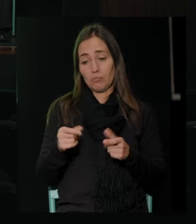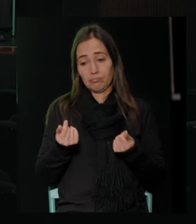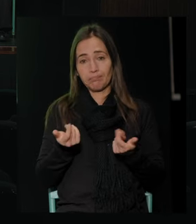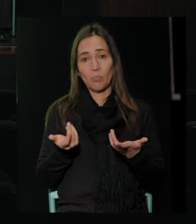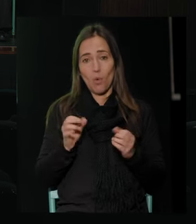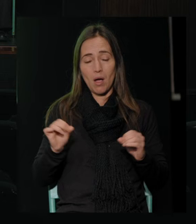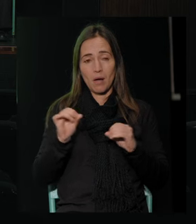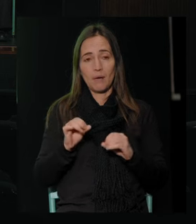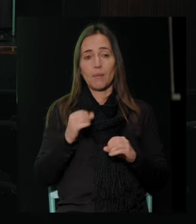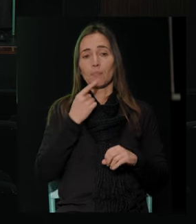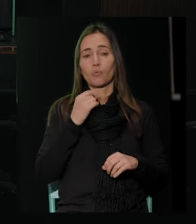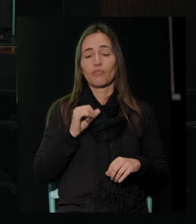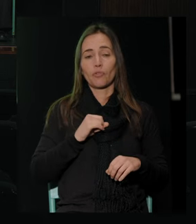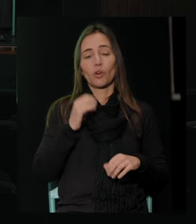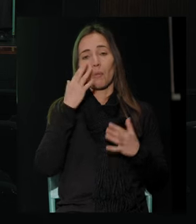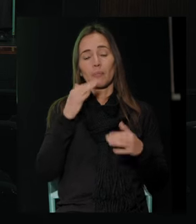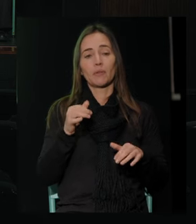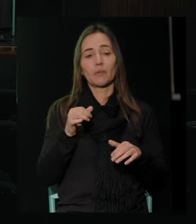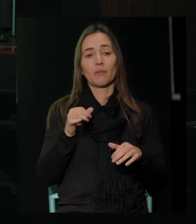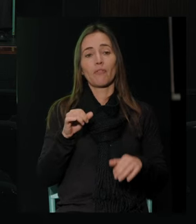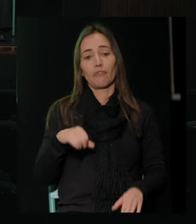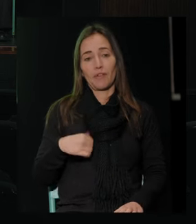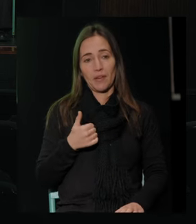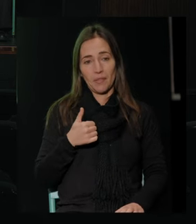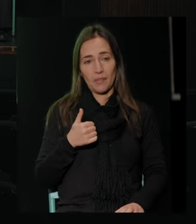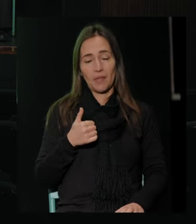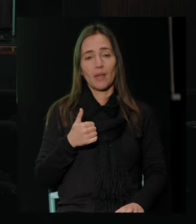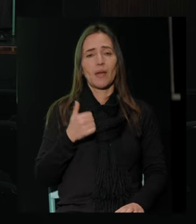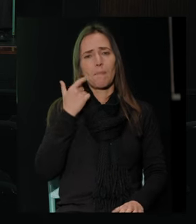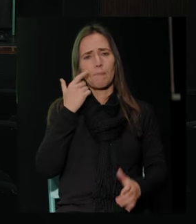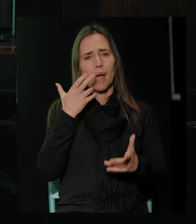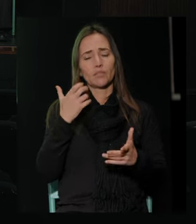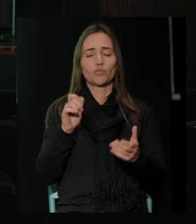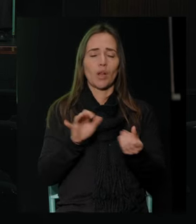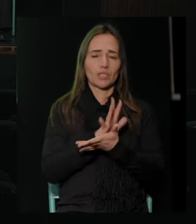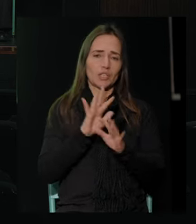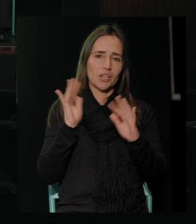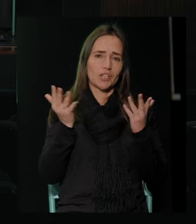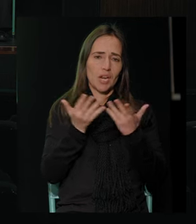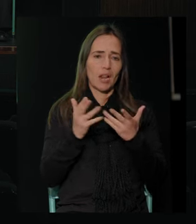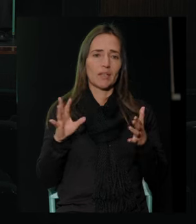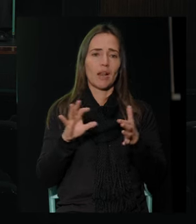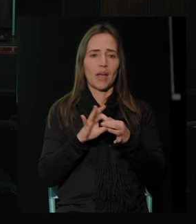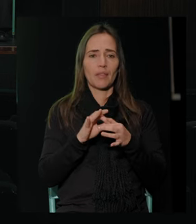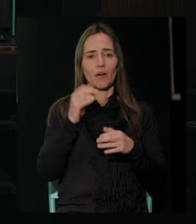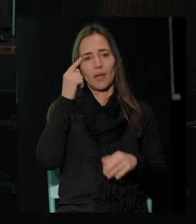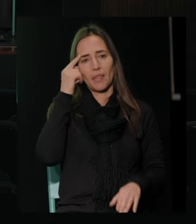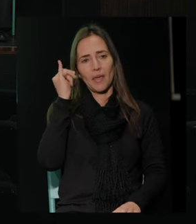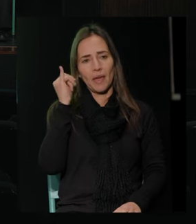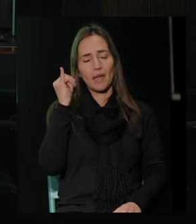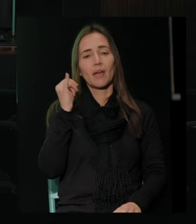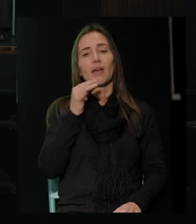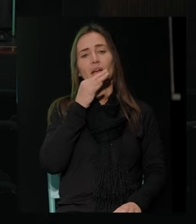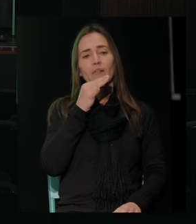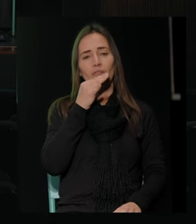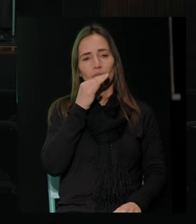é, normalmente o verde, e especialmente a comunicação social em geral, é muito associado a uma ideia que